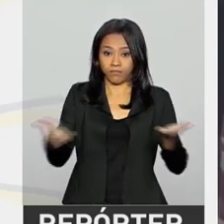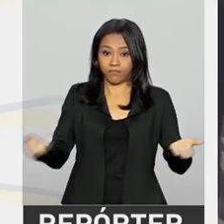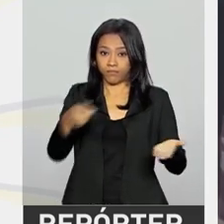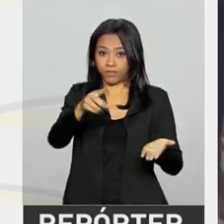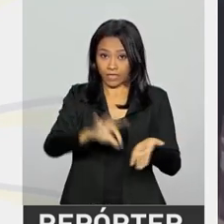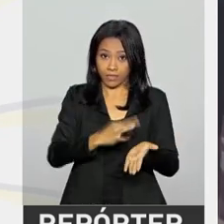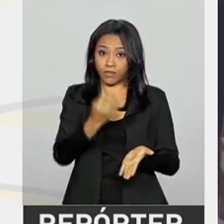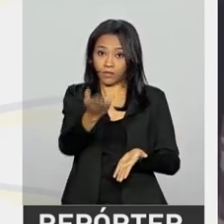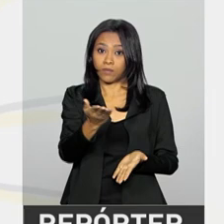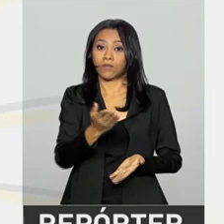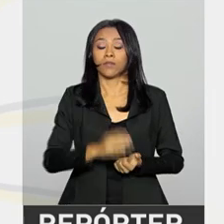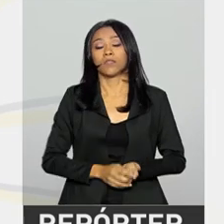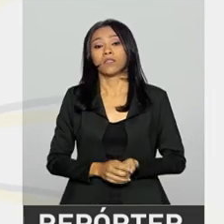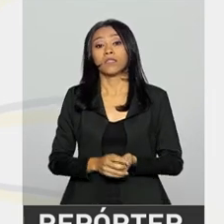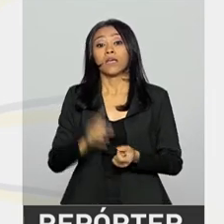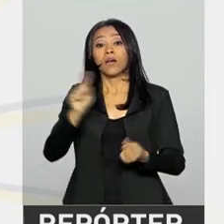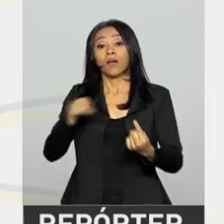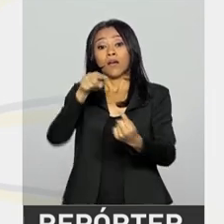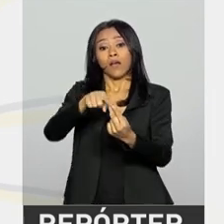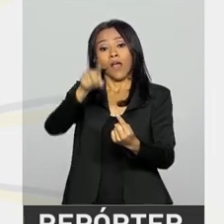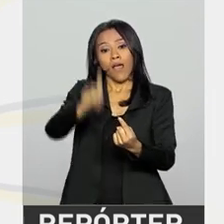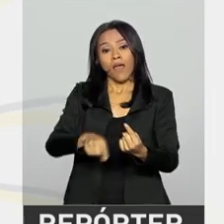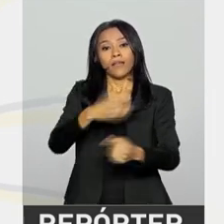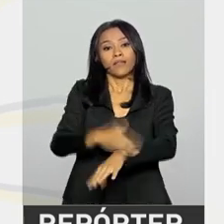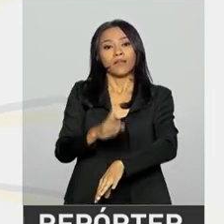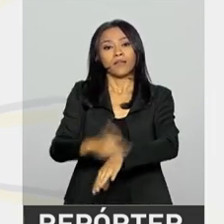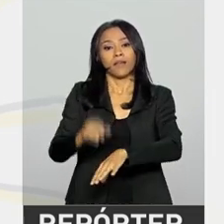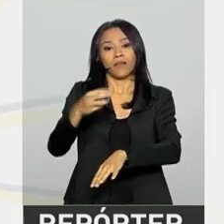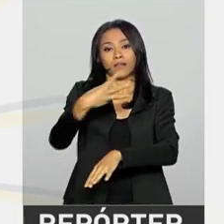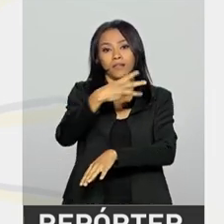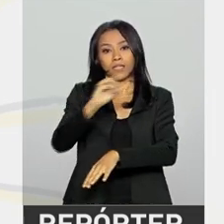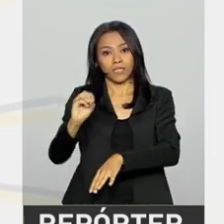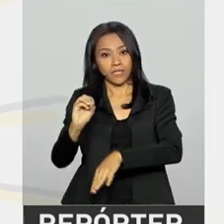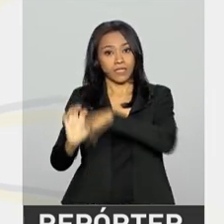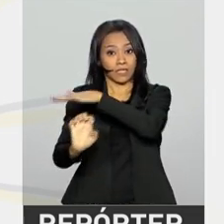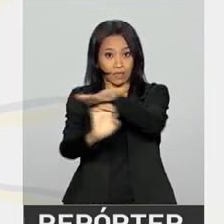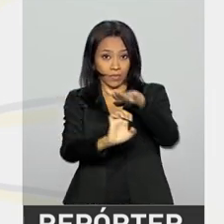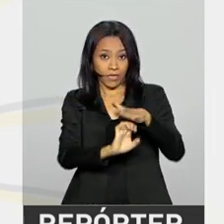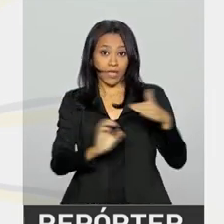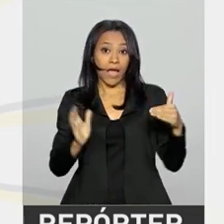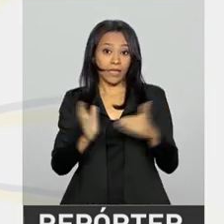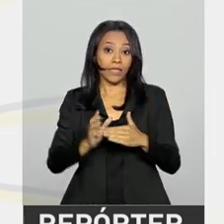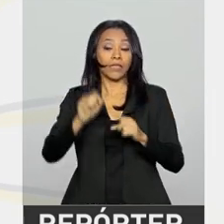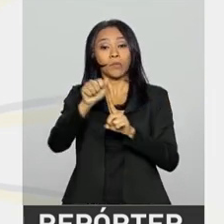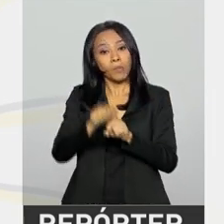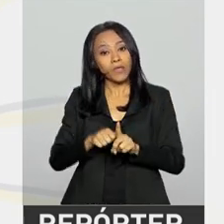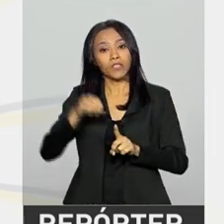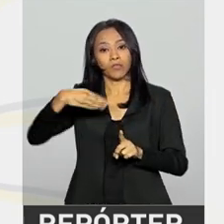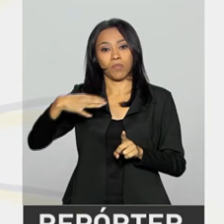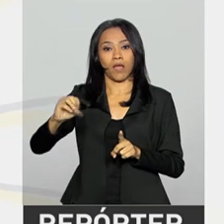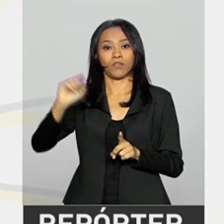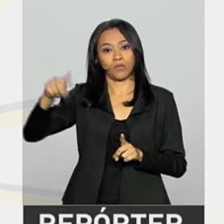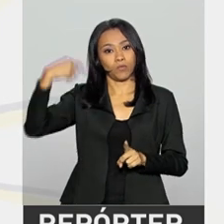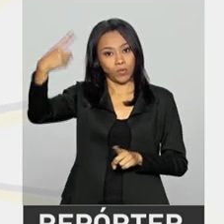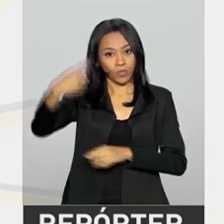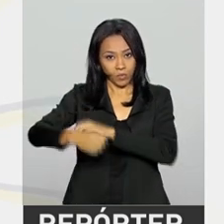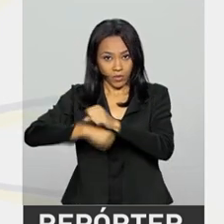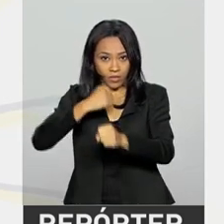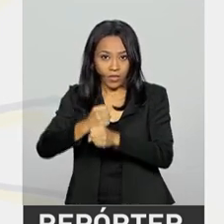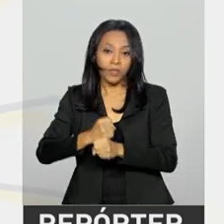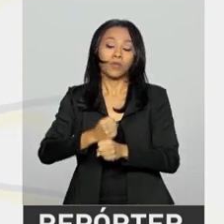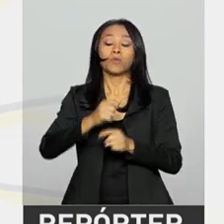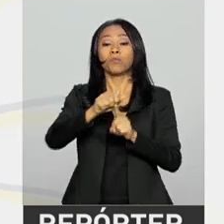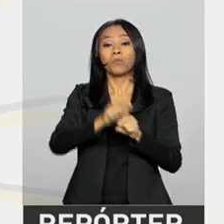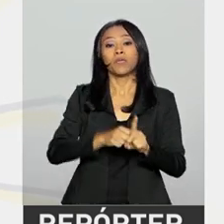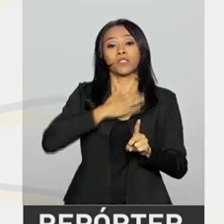www.novaflor.com.br a meta é capacitar 300 empresas até março do ano que vem em agosto e em